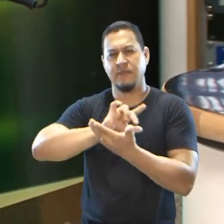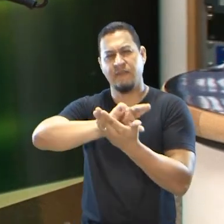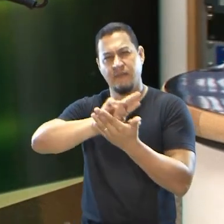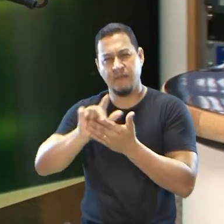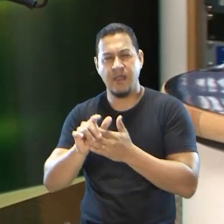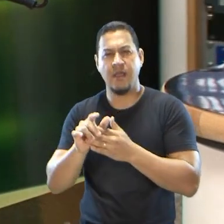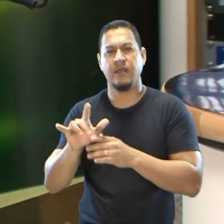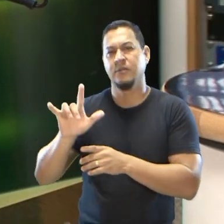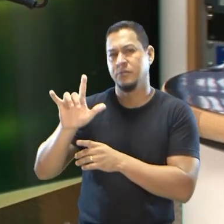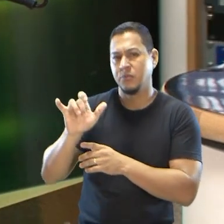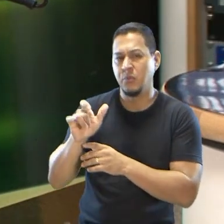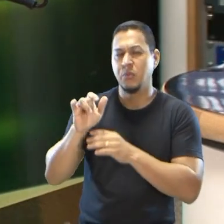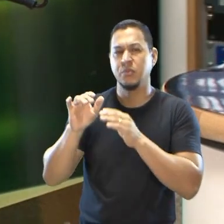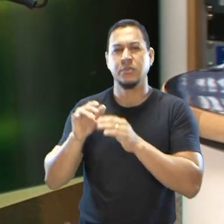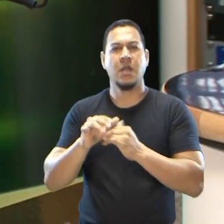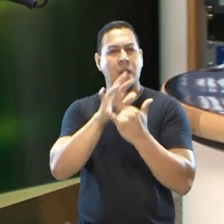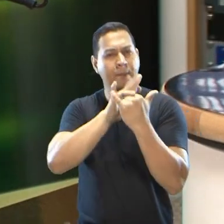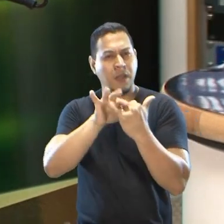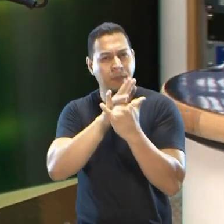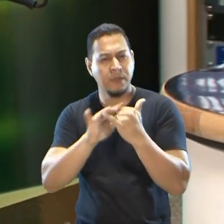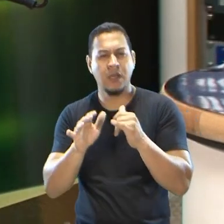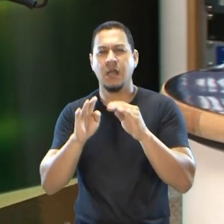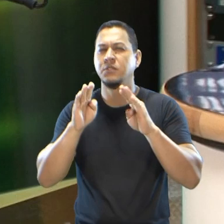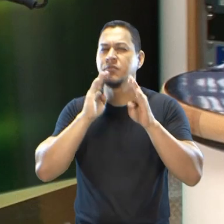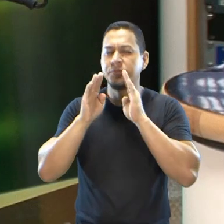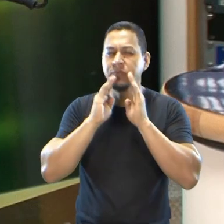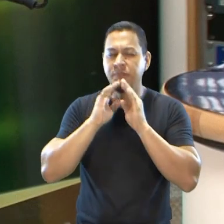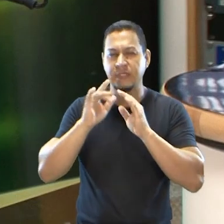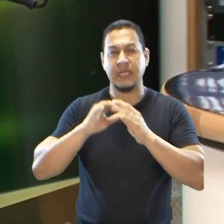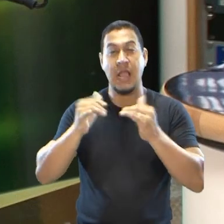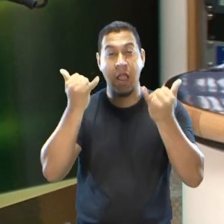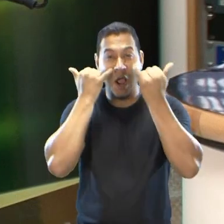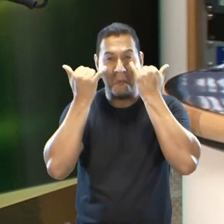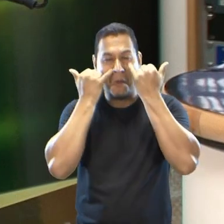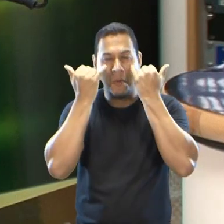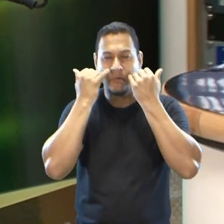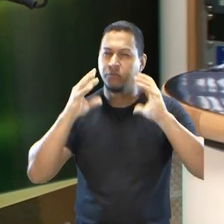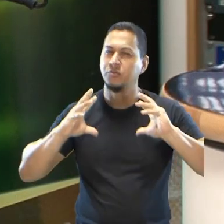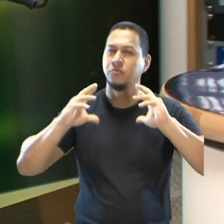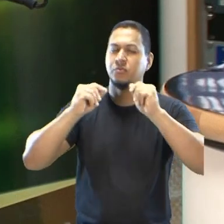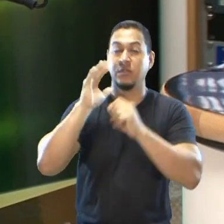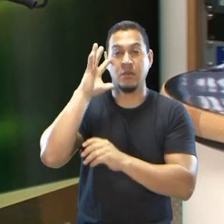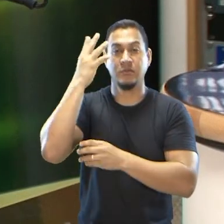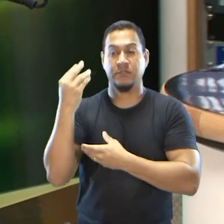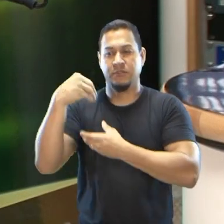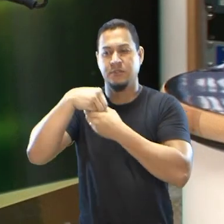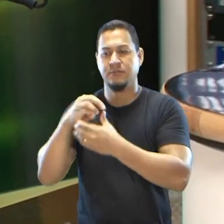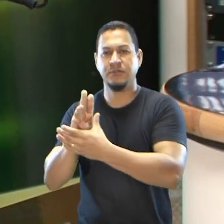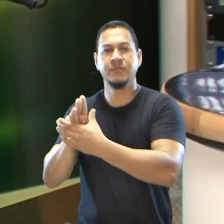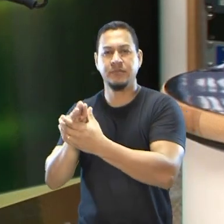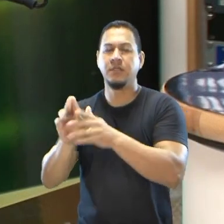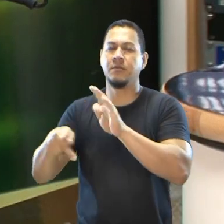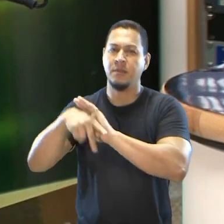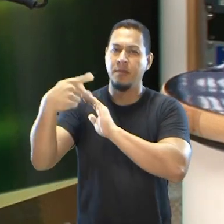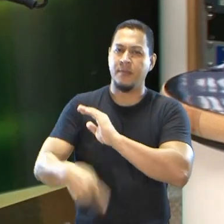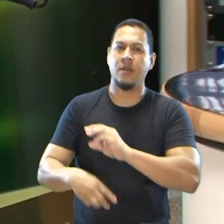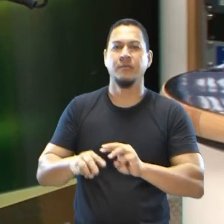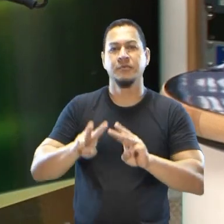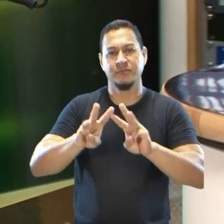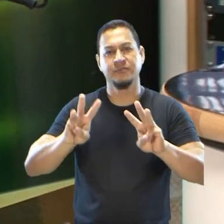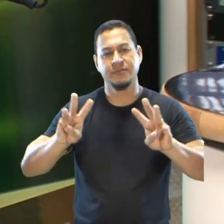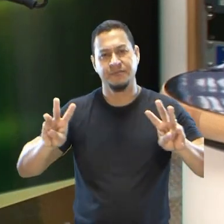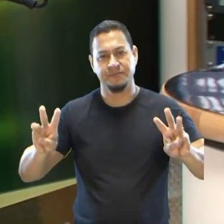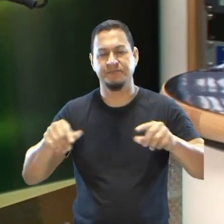no Instagram, no YouTube, no Facebook, ficar por dentro de tudo que ocorre em nossa instituição, também no site